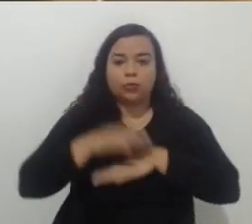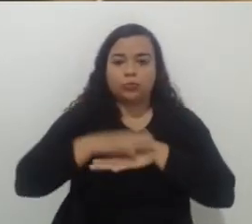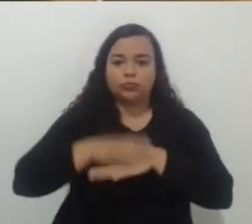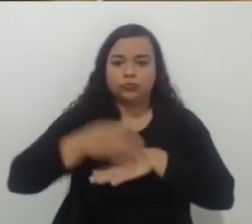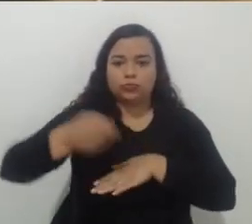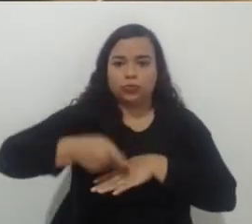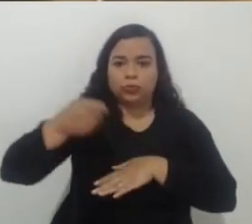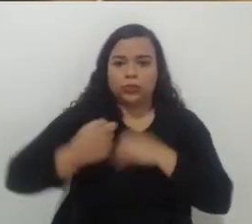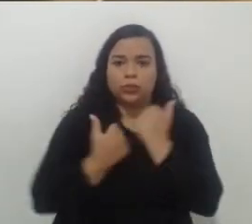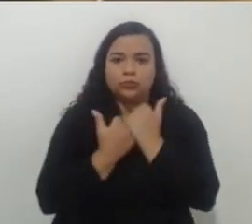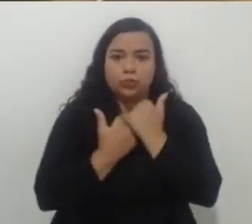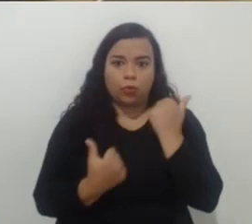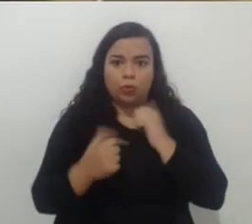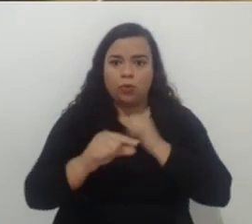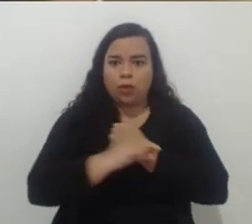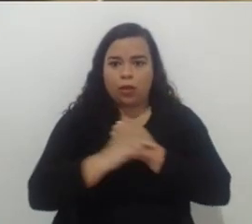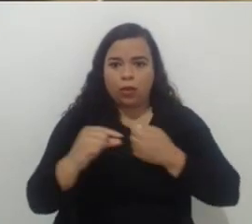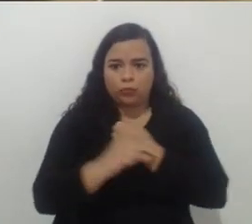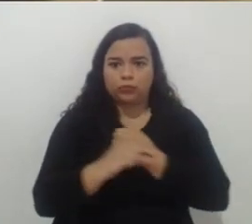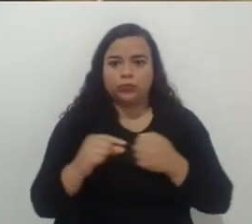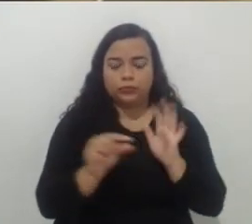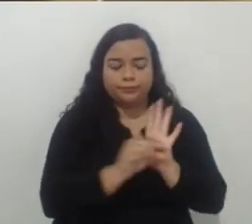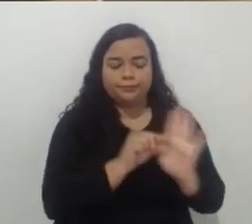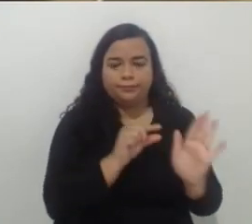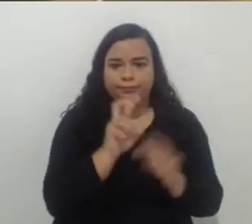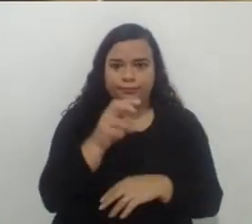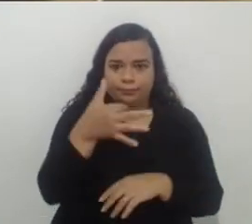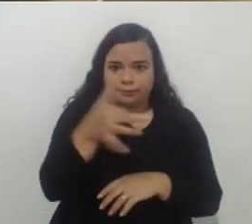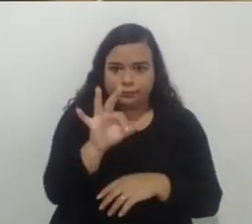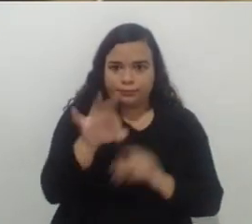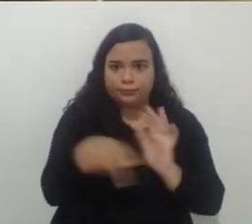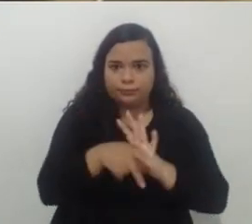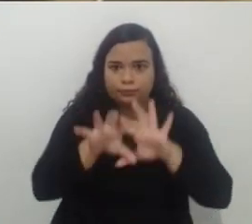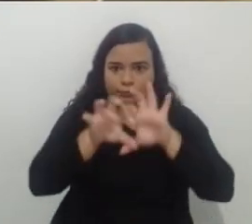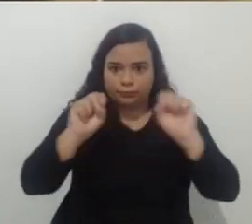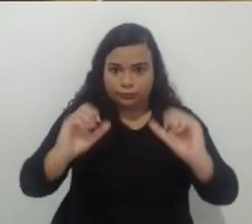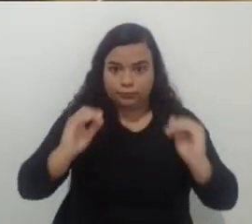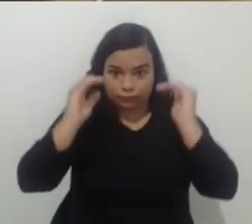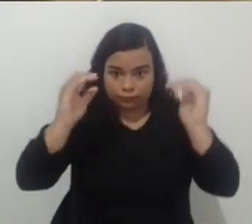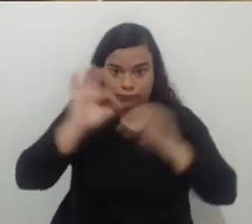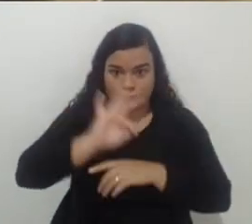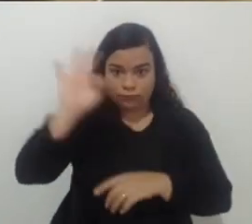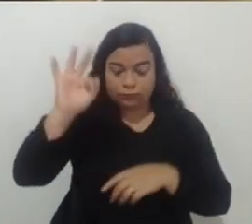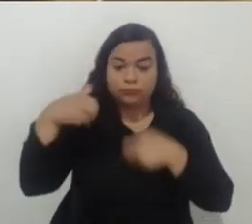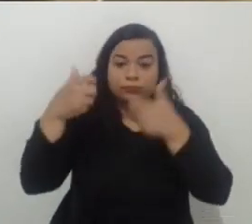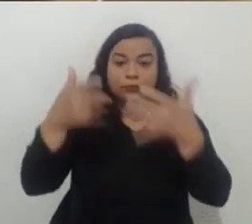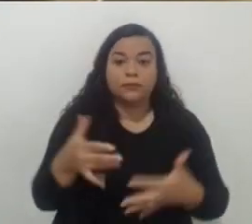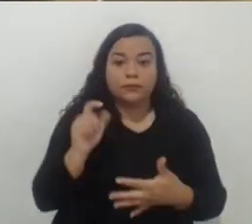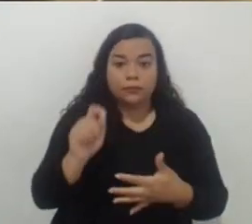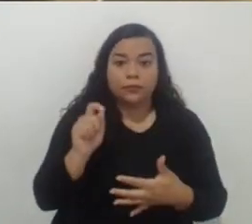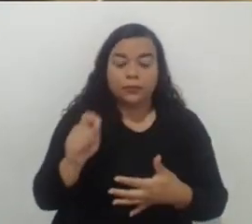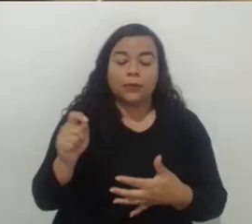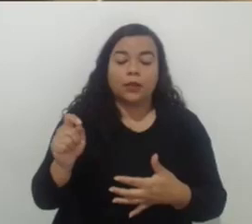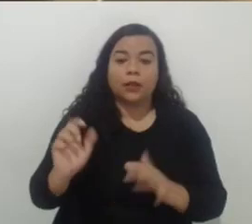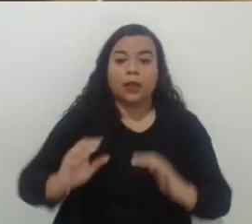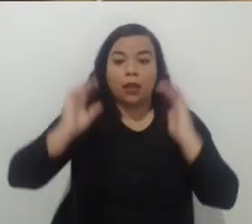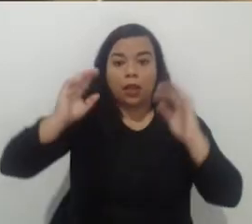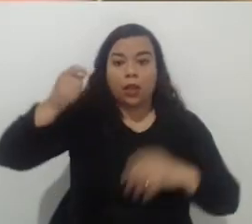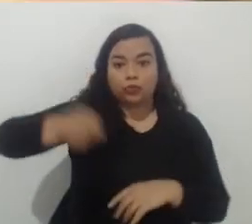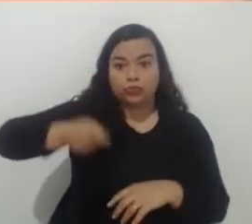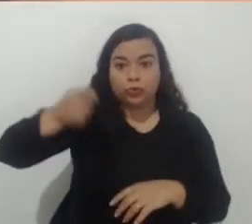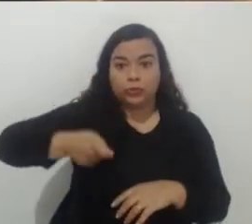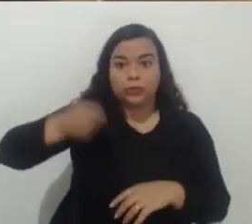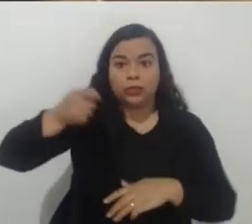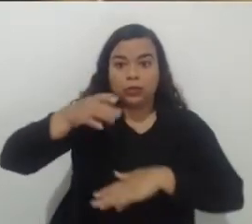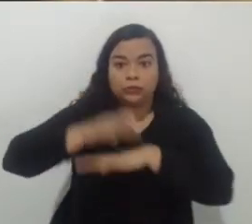ainda que a súmula 510 do Supremo Tribunal Federal predisponha que a autoridade que deve ser apontada como coautora